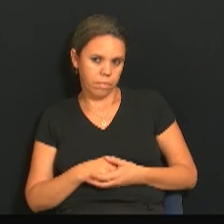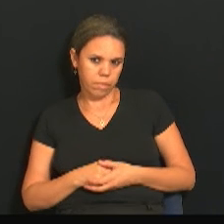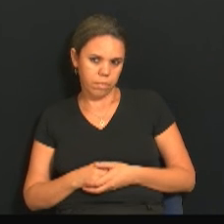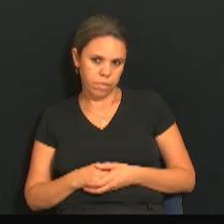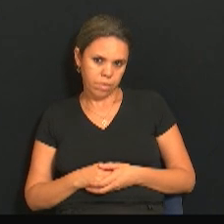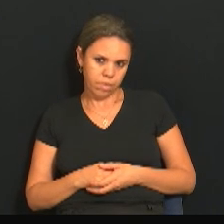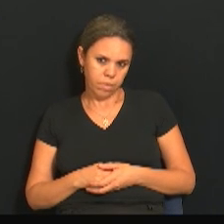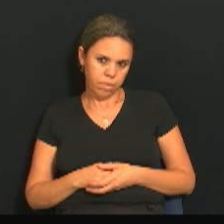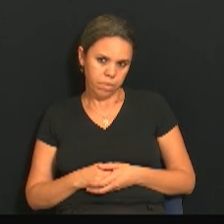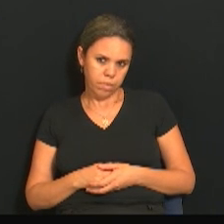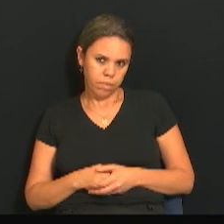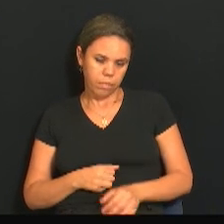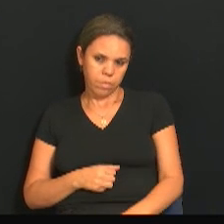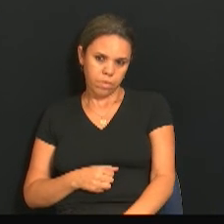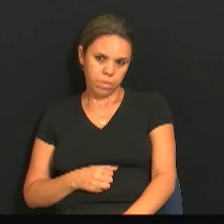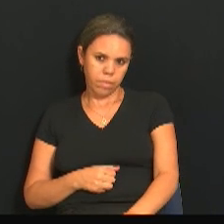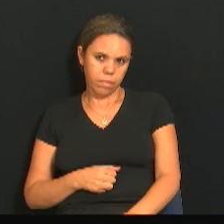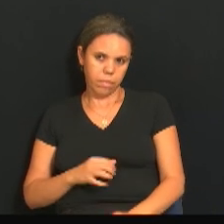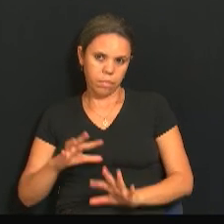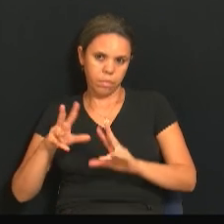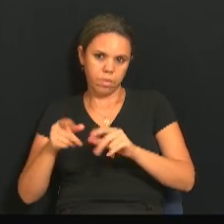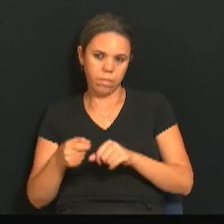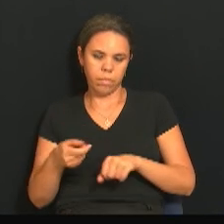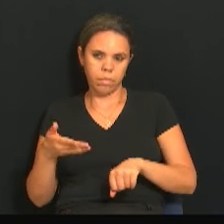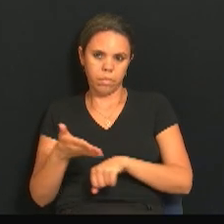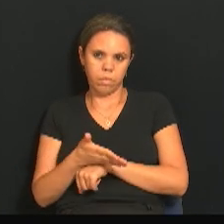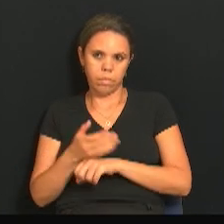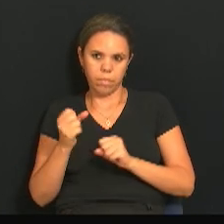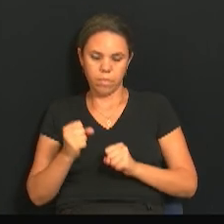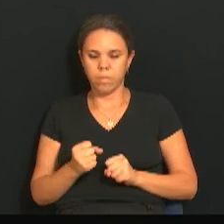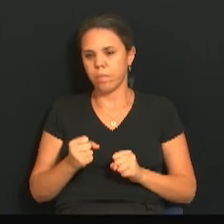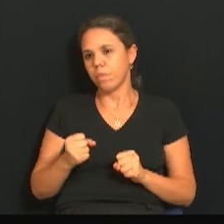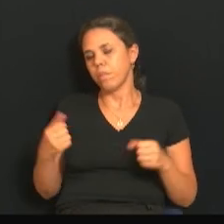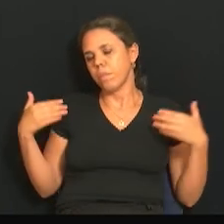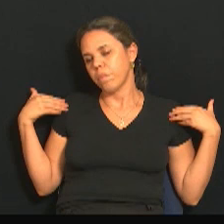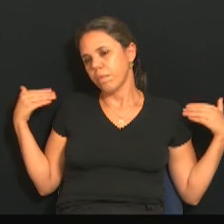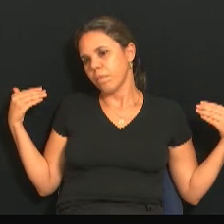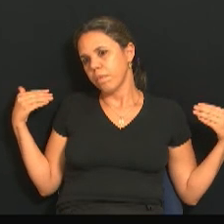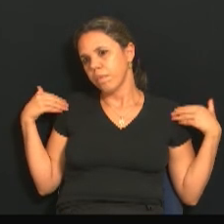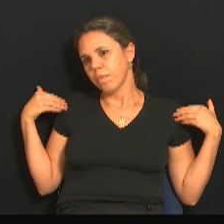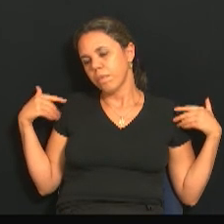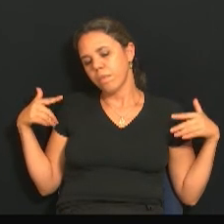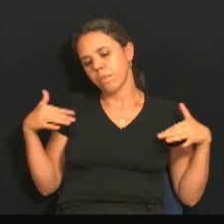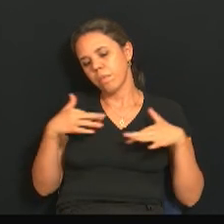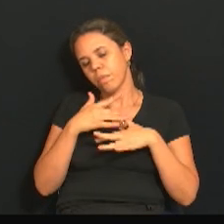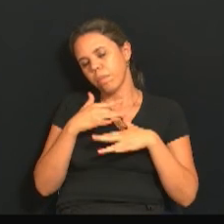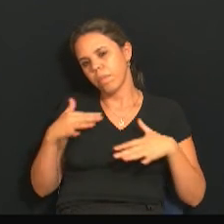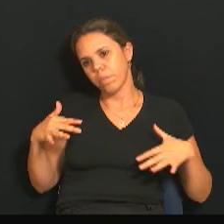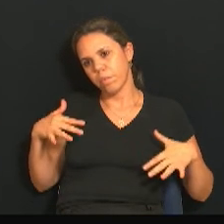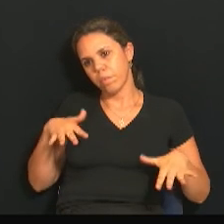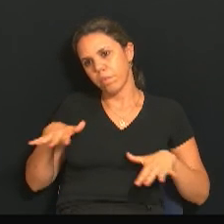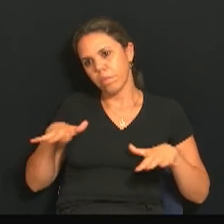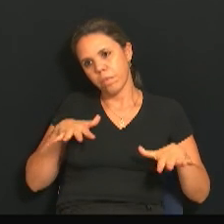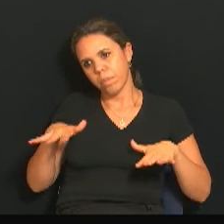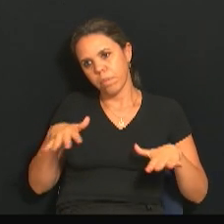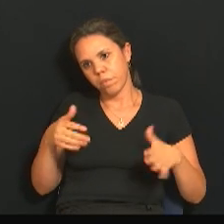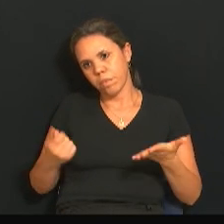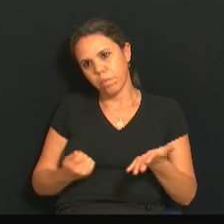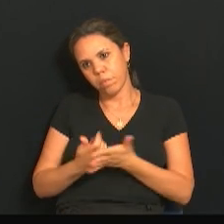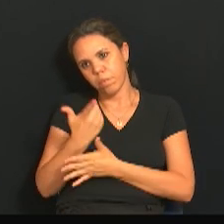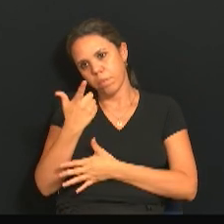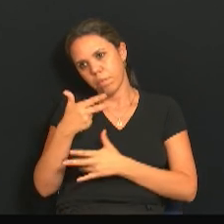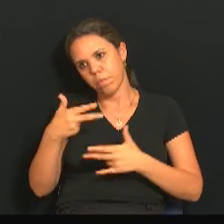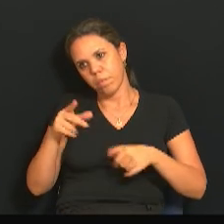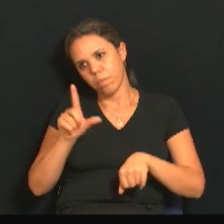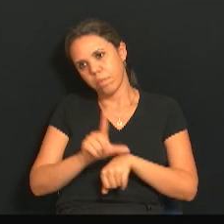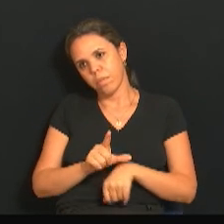aí a casa para todos, para que todos possam andar, se locomover, fazer suas compras,